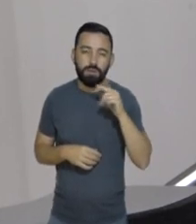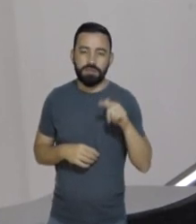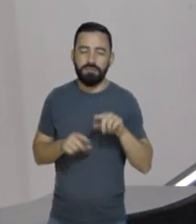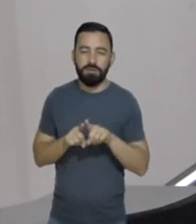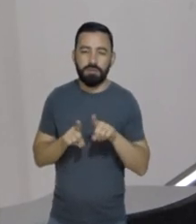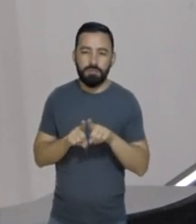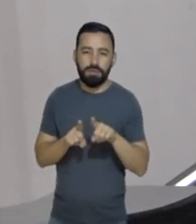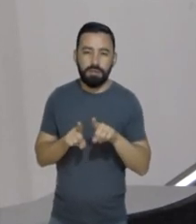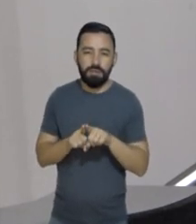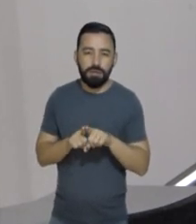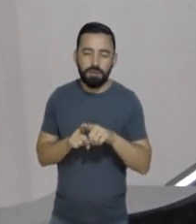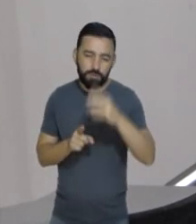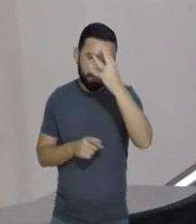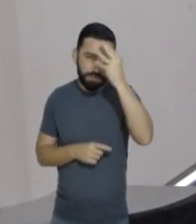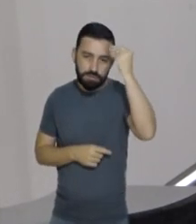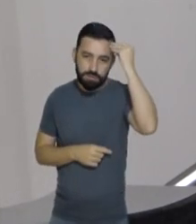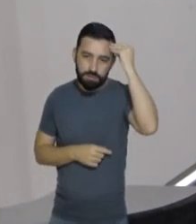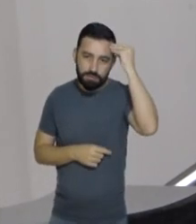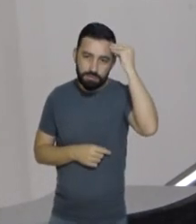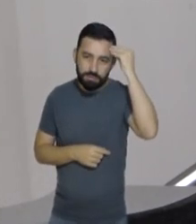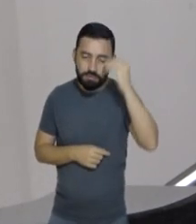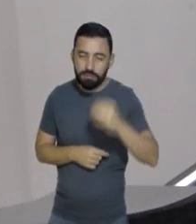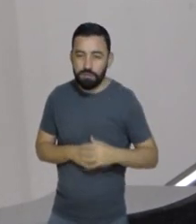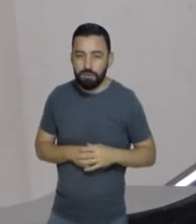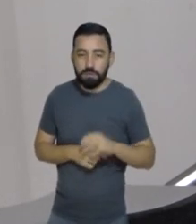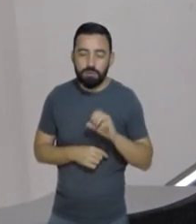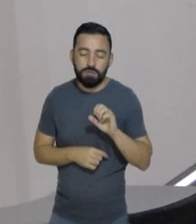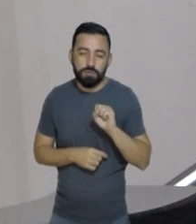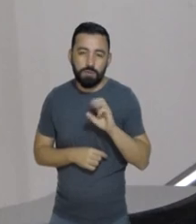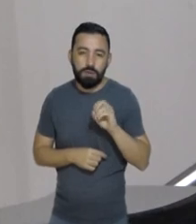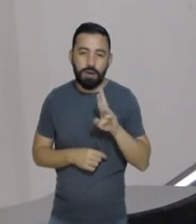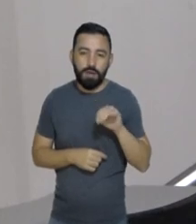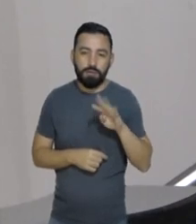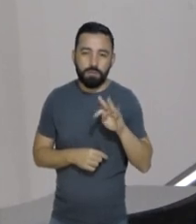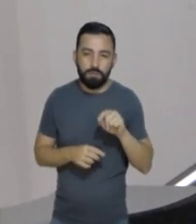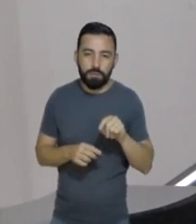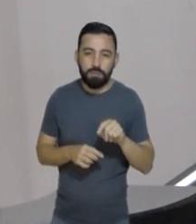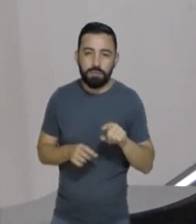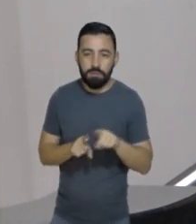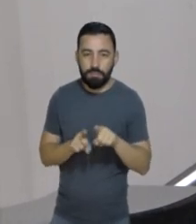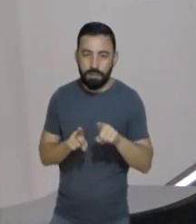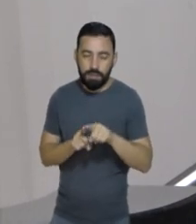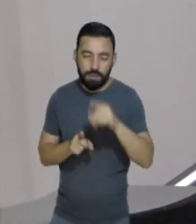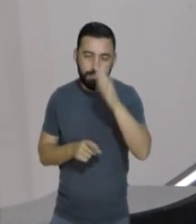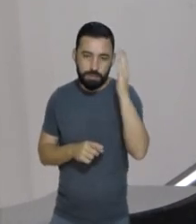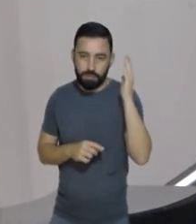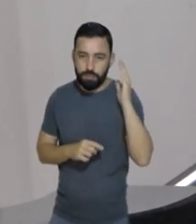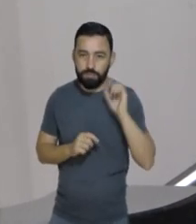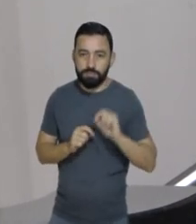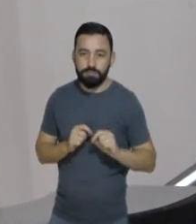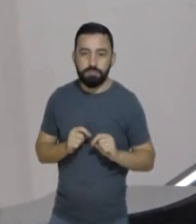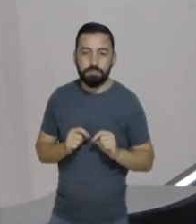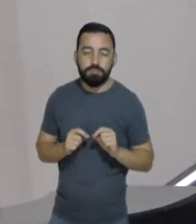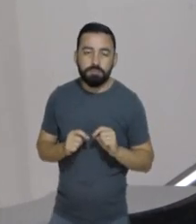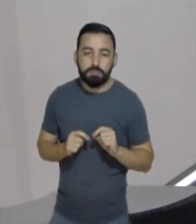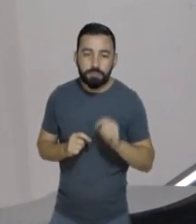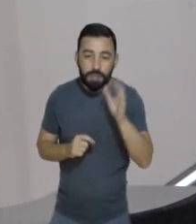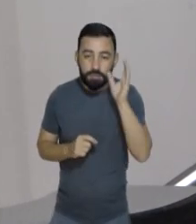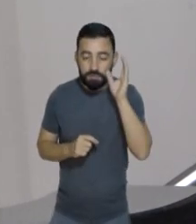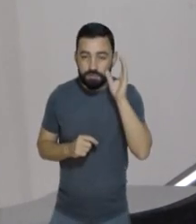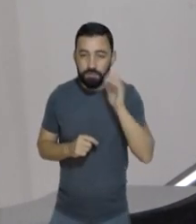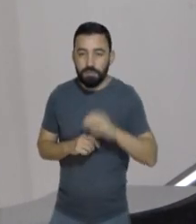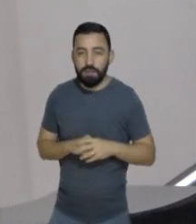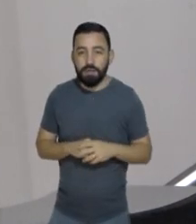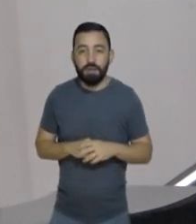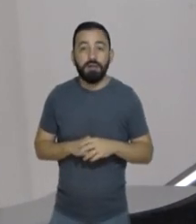Luciana Carminati. Bom dia ao deputado Sorato. E bom dia ao deputado Camilo Martins. Bom dia a